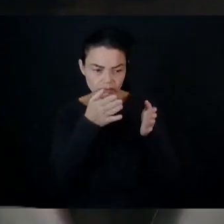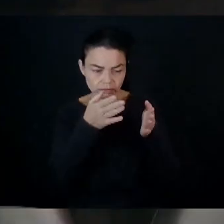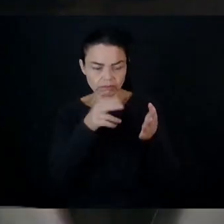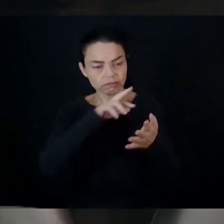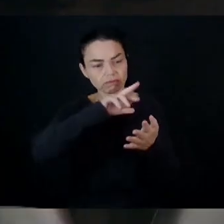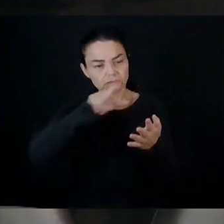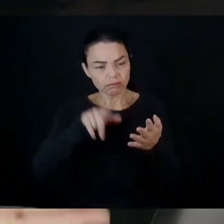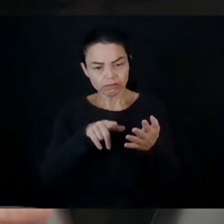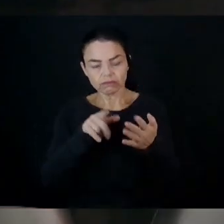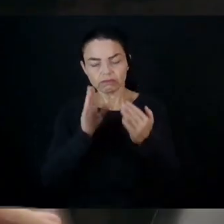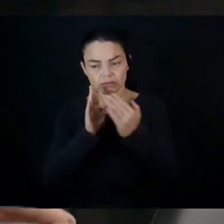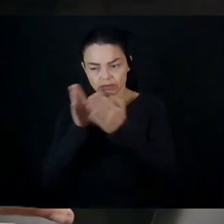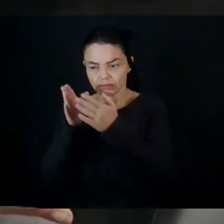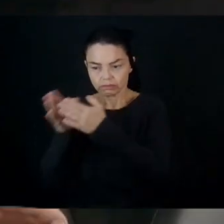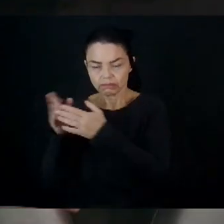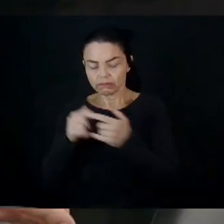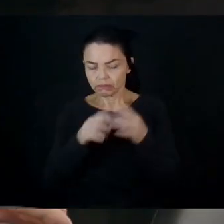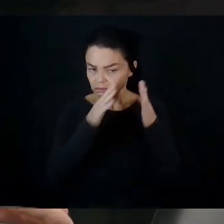coisa e